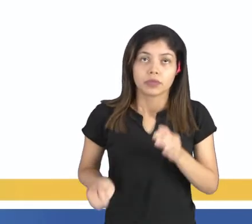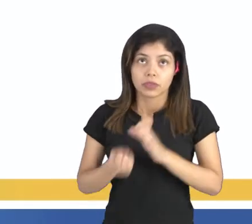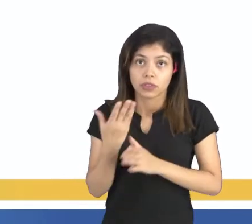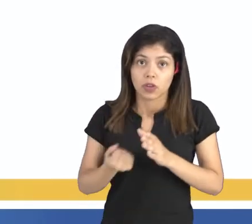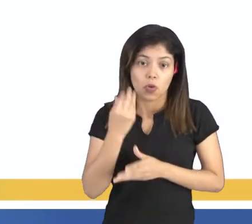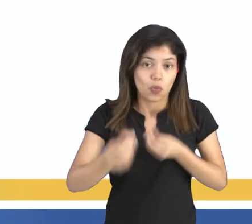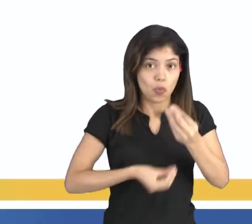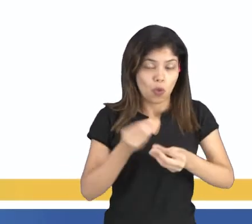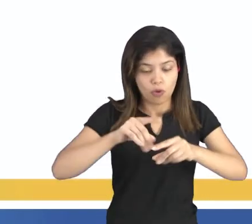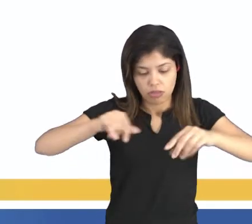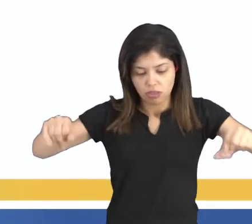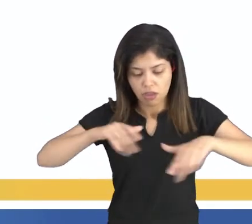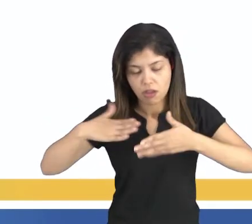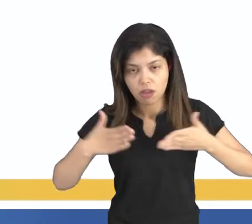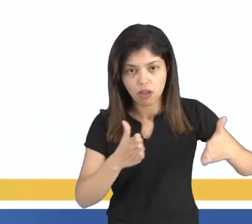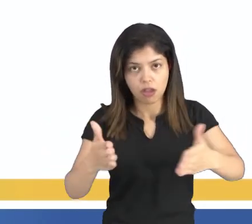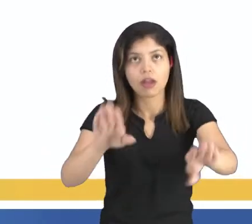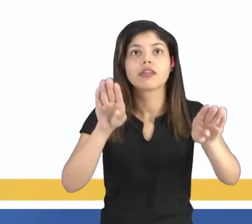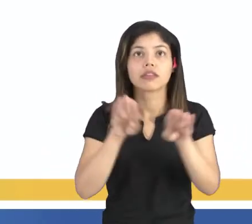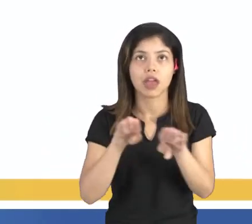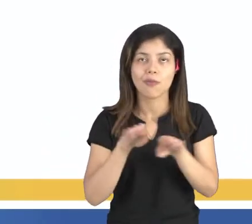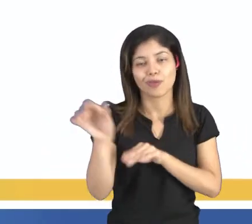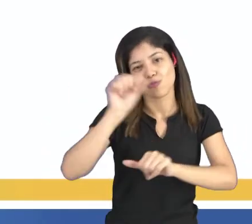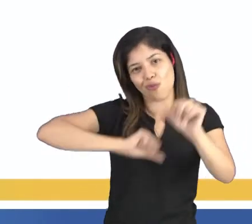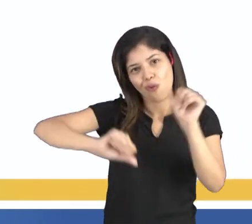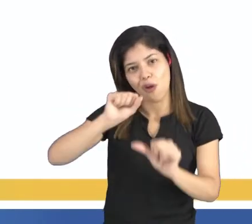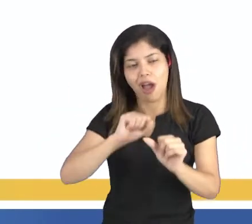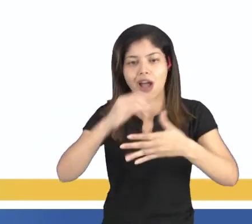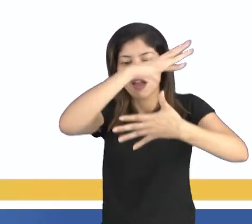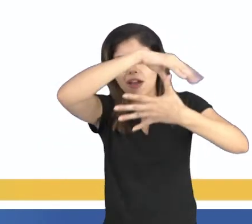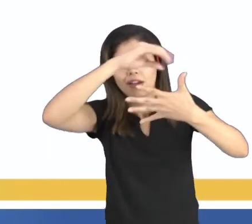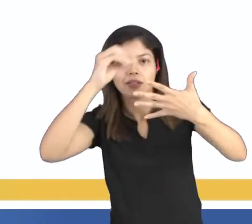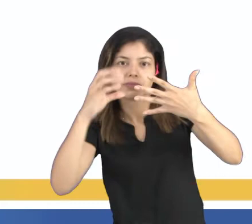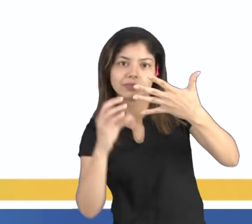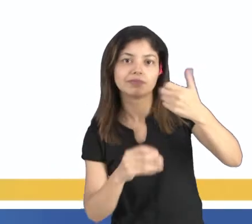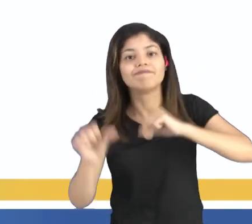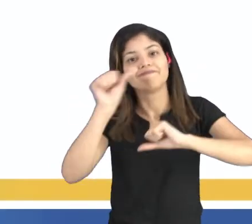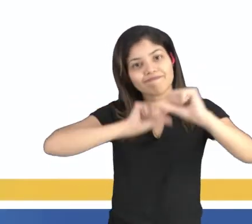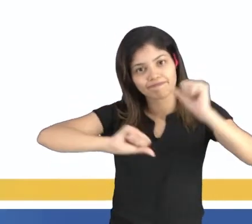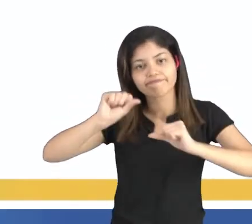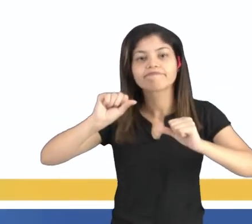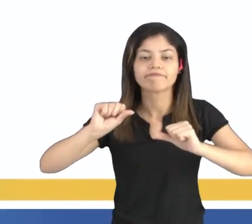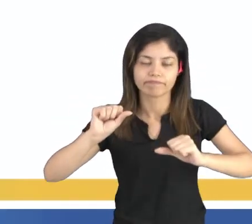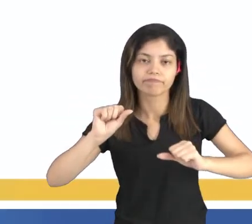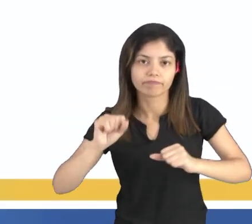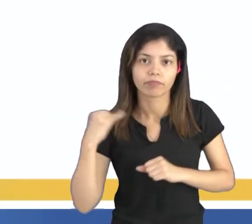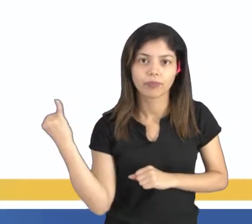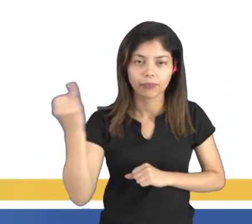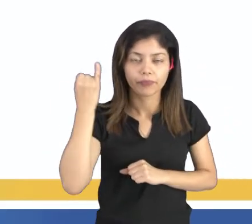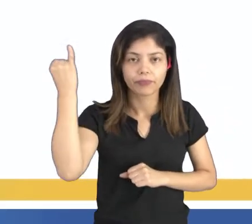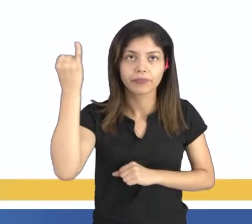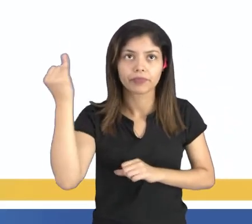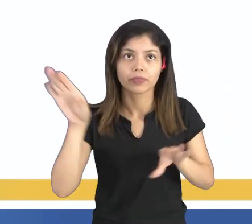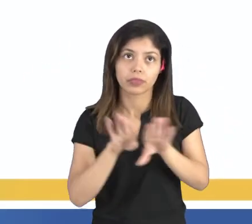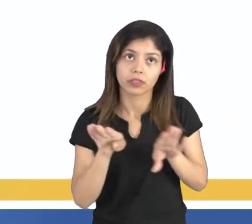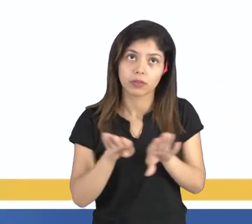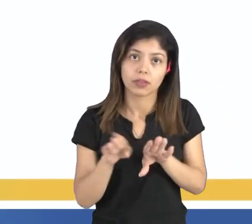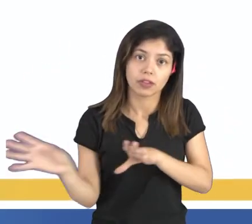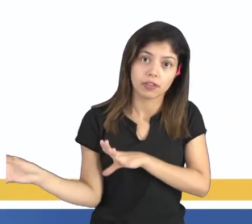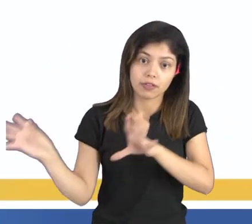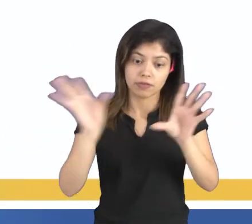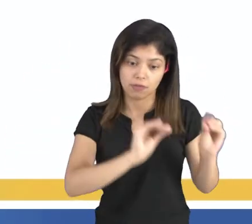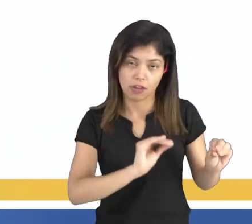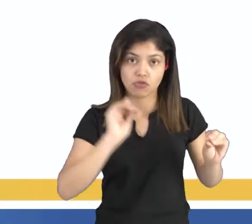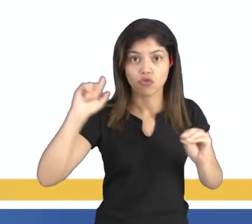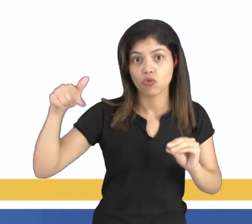espécies tanto aquáticas como terrestres causam alterações na cadeia alimentar. principalmente dessas espécies que